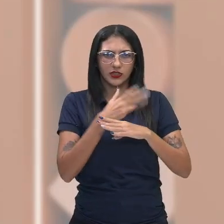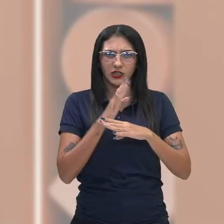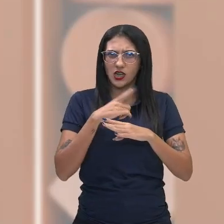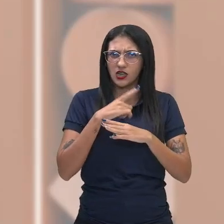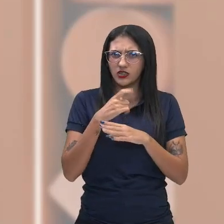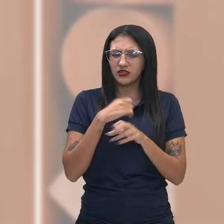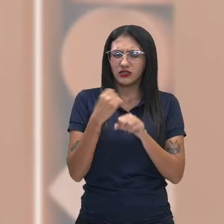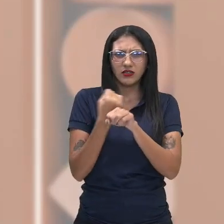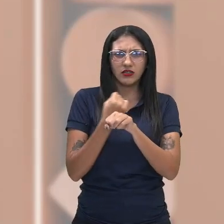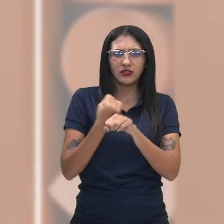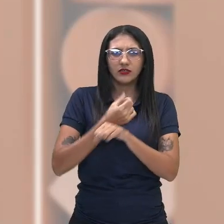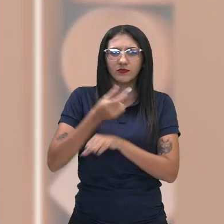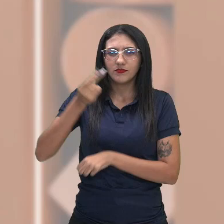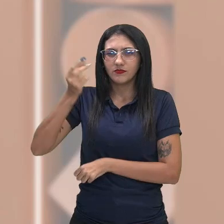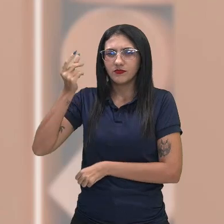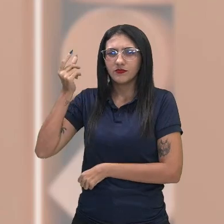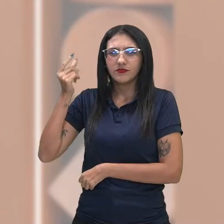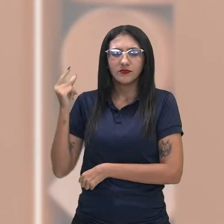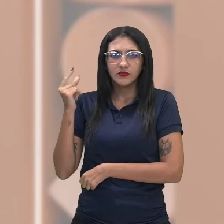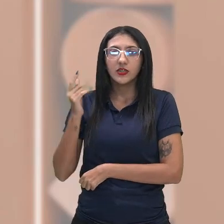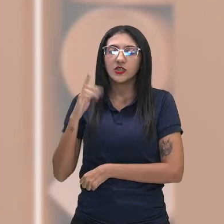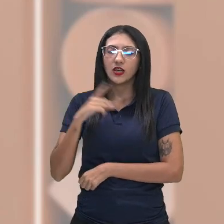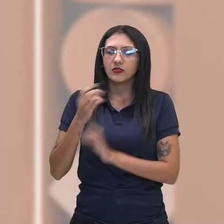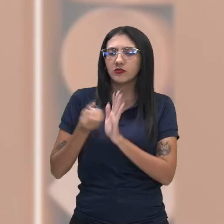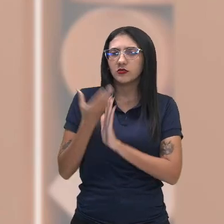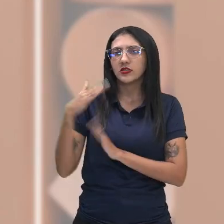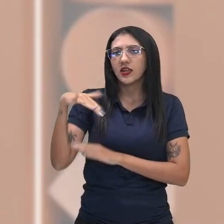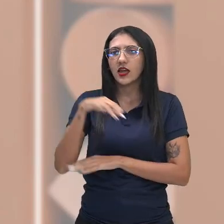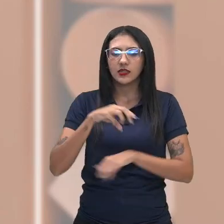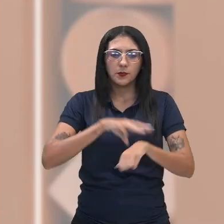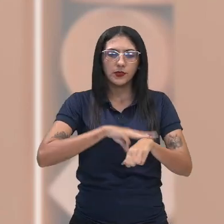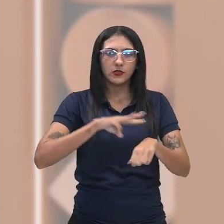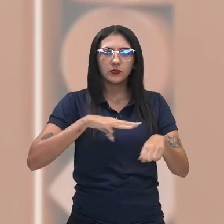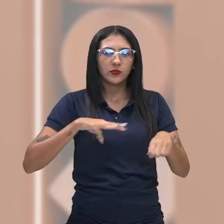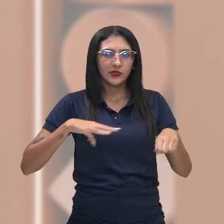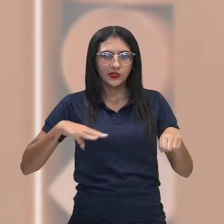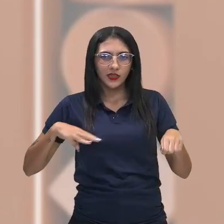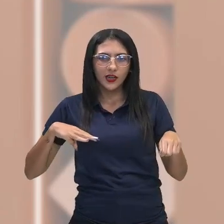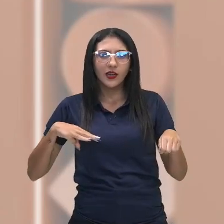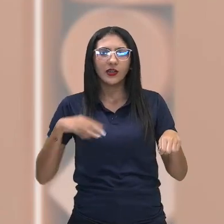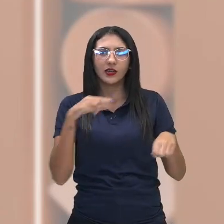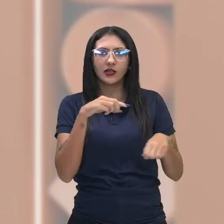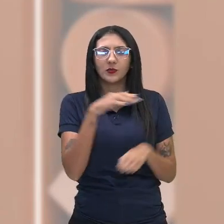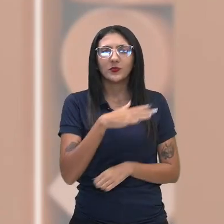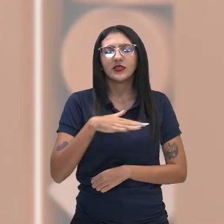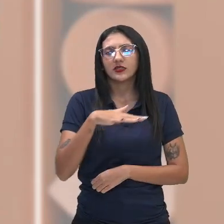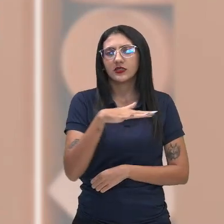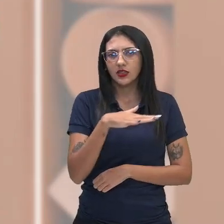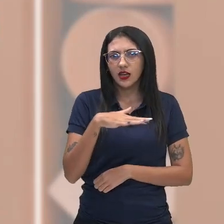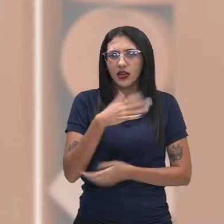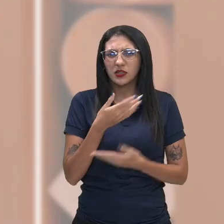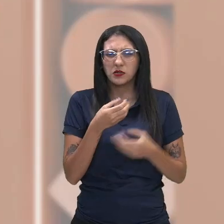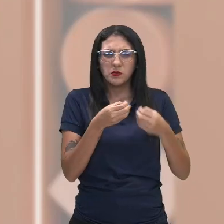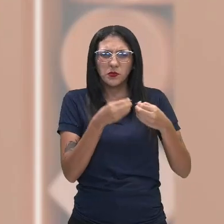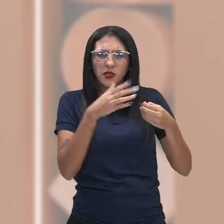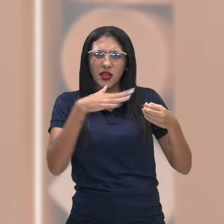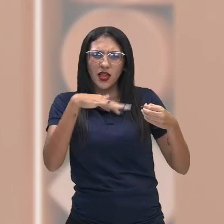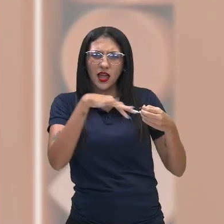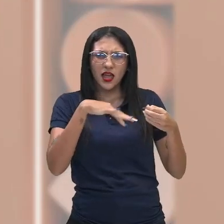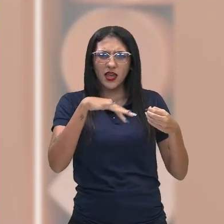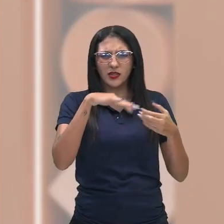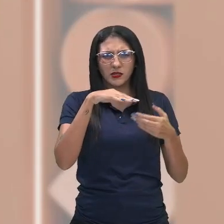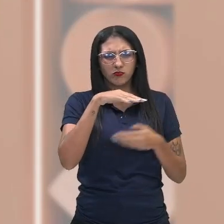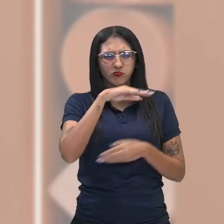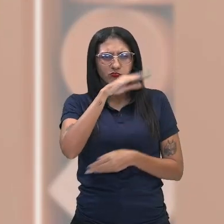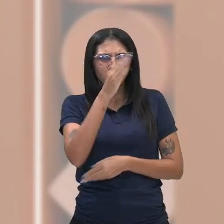de muito tempo atrás, surgidas na Mesopotâmia, na região da Mesopotâmia, ali naquela forma de meia-lua, ali